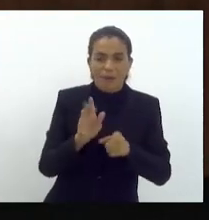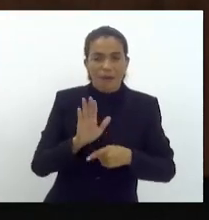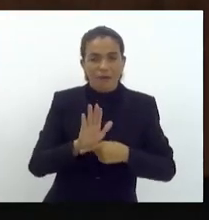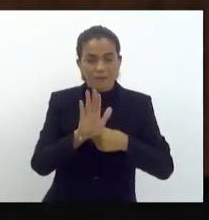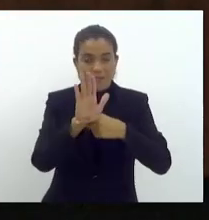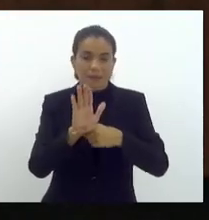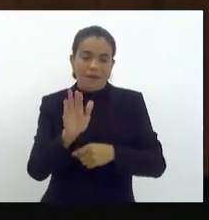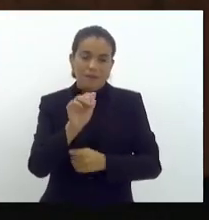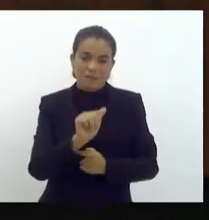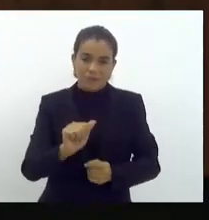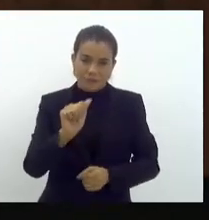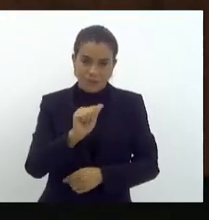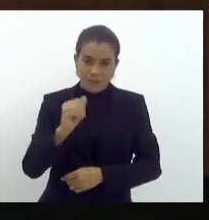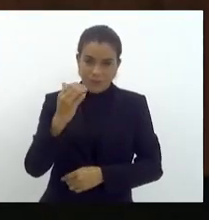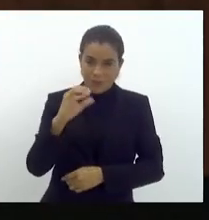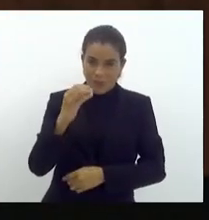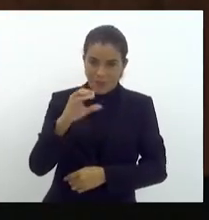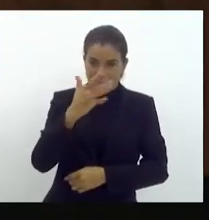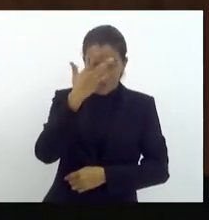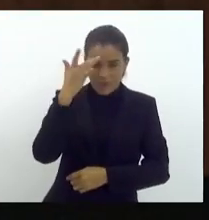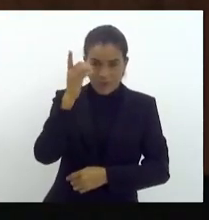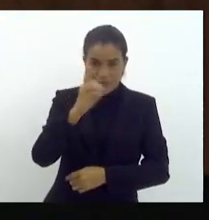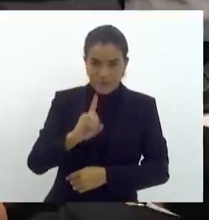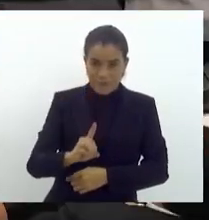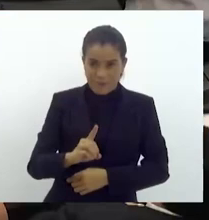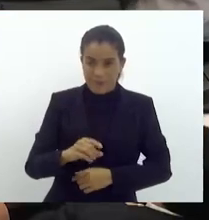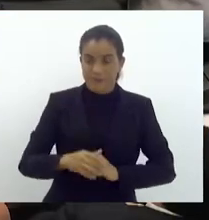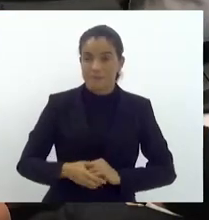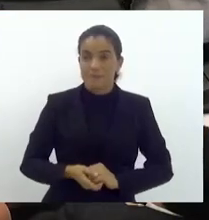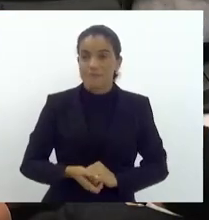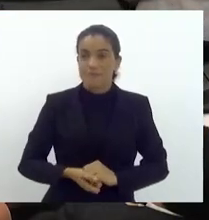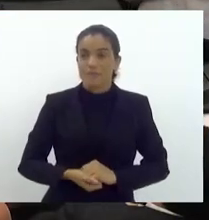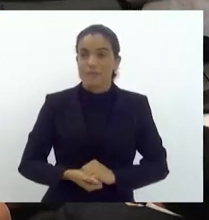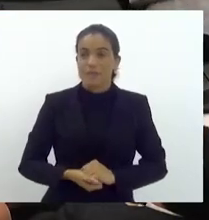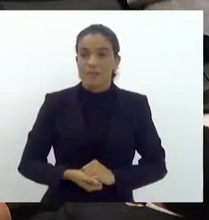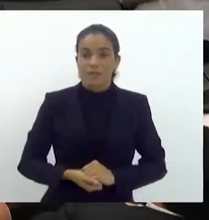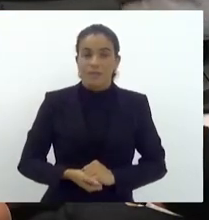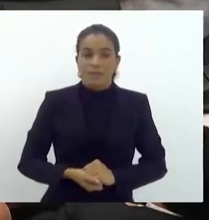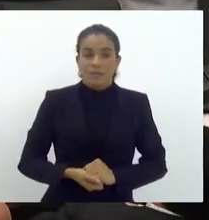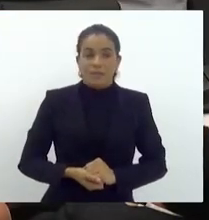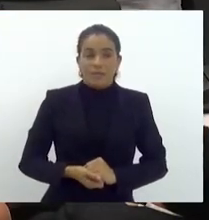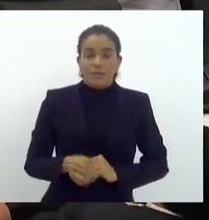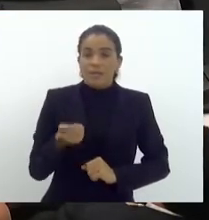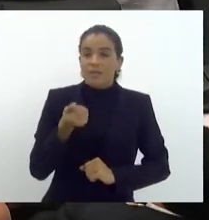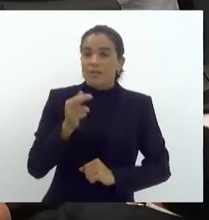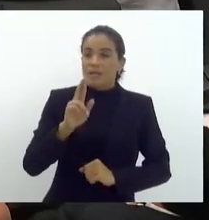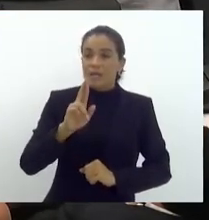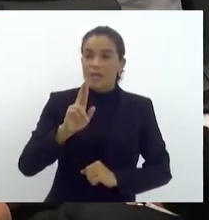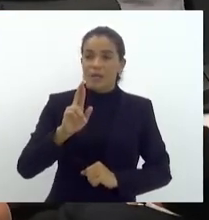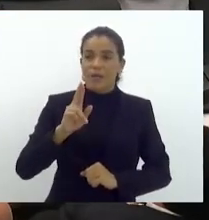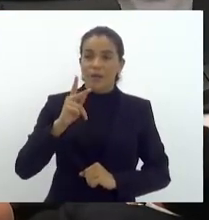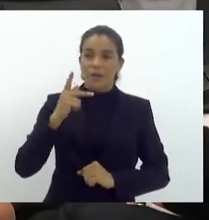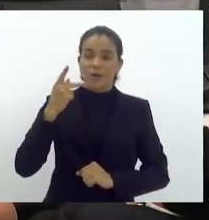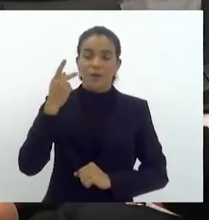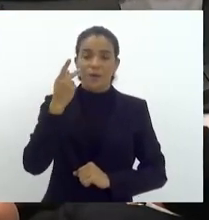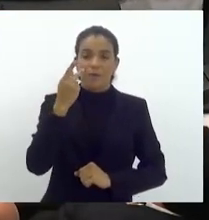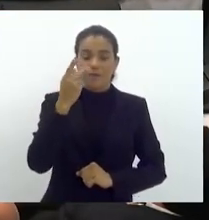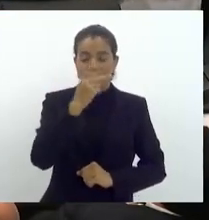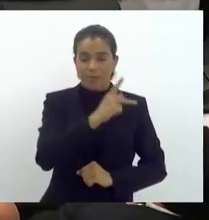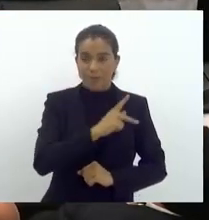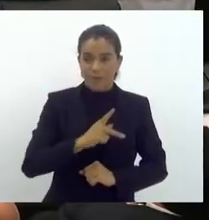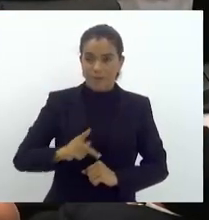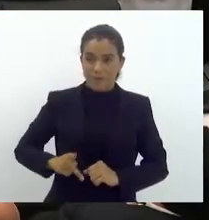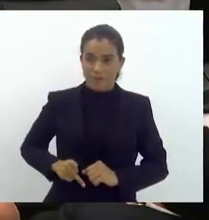a associação Niterói deficiente Muito obrigado senhor presidente é aqui eu estava